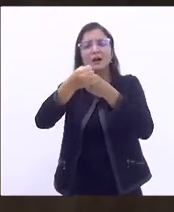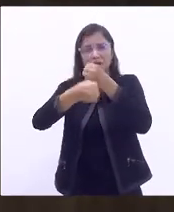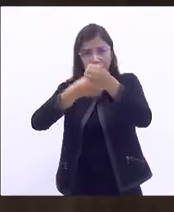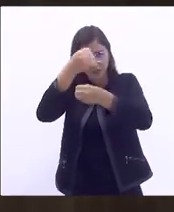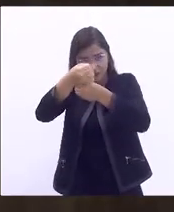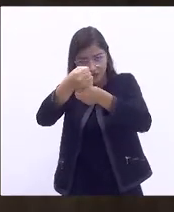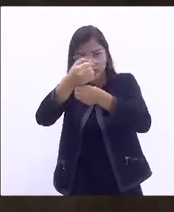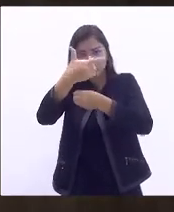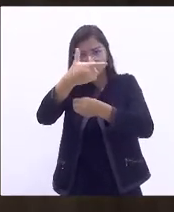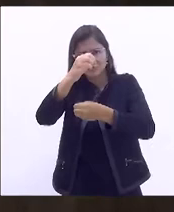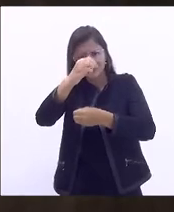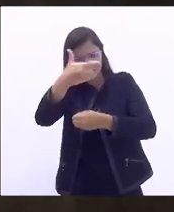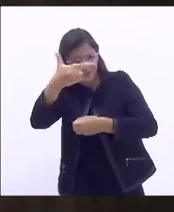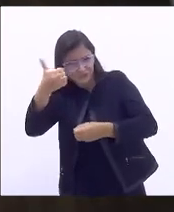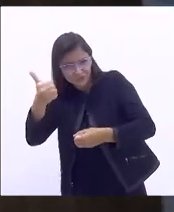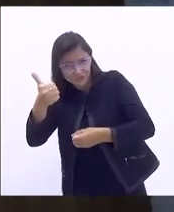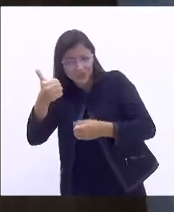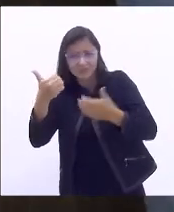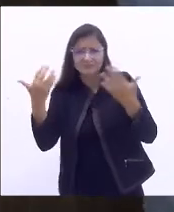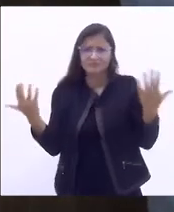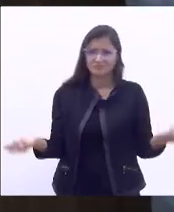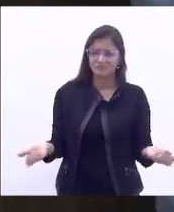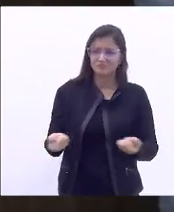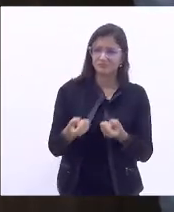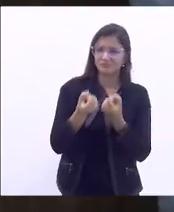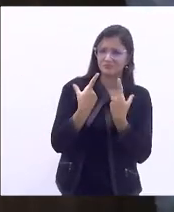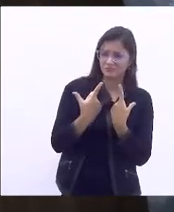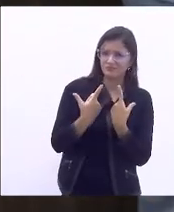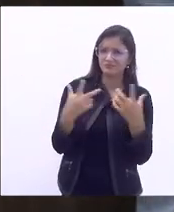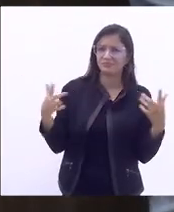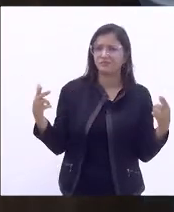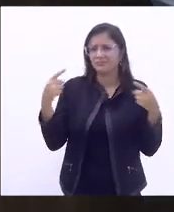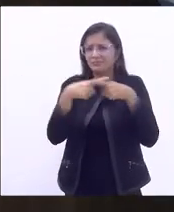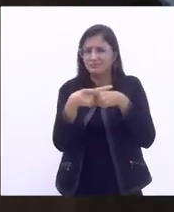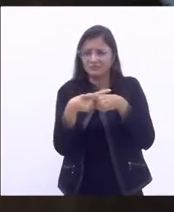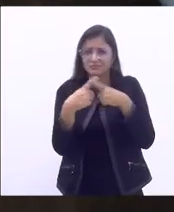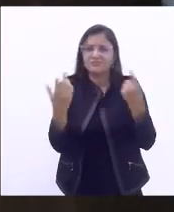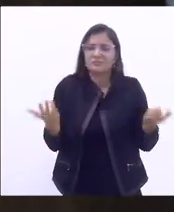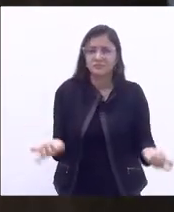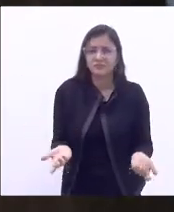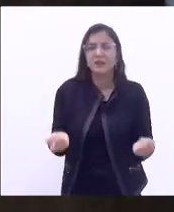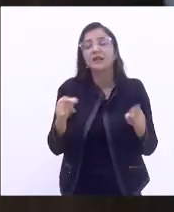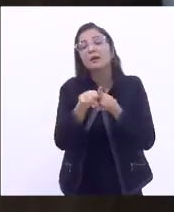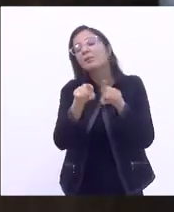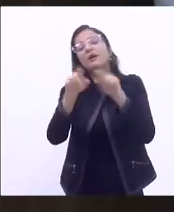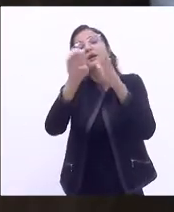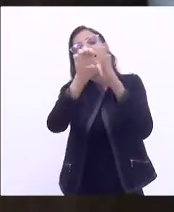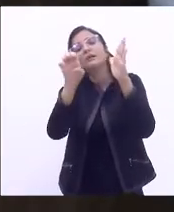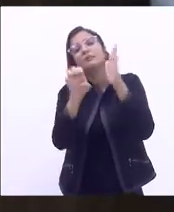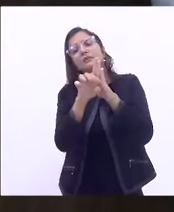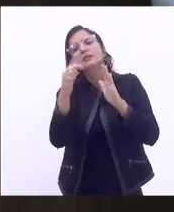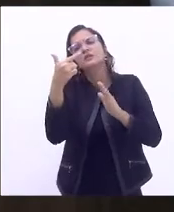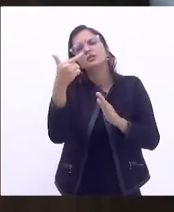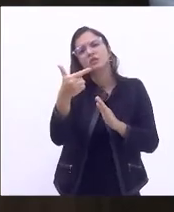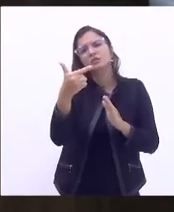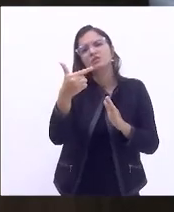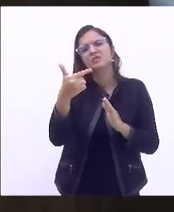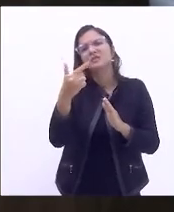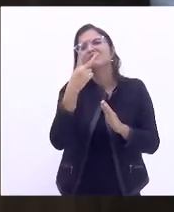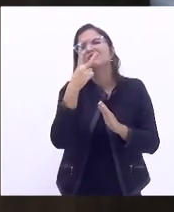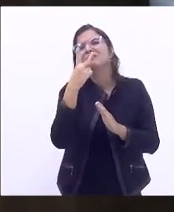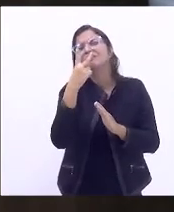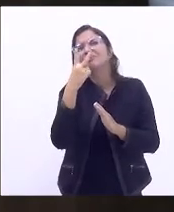o convênio CONFAS. E a emenda 2 está dando mais 20